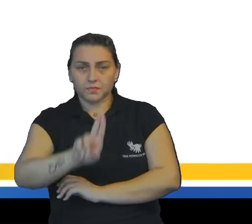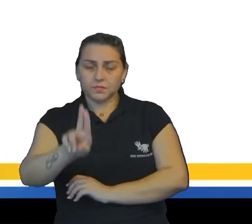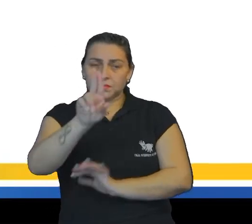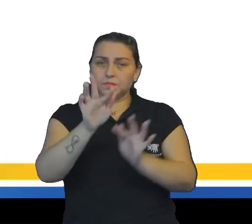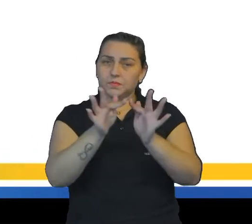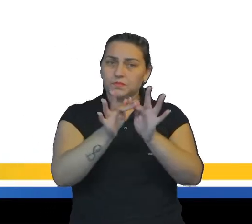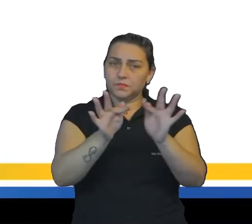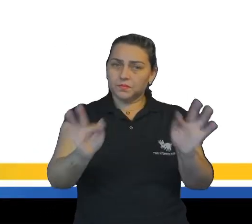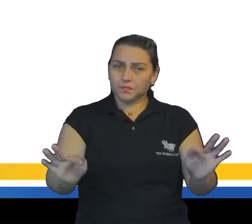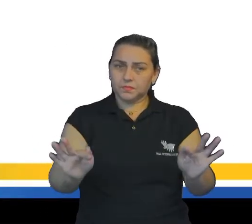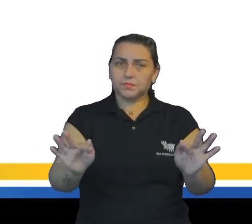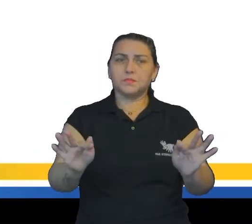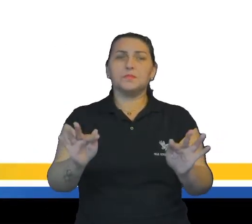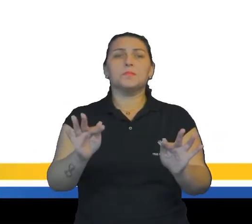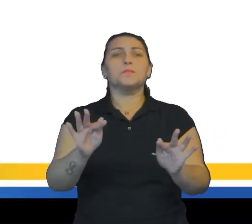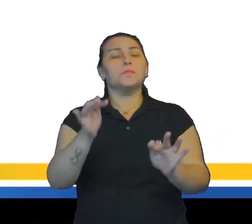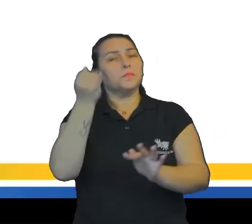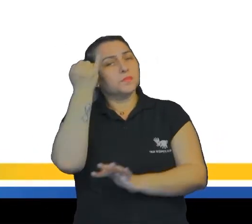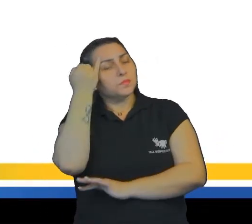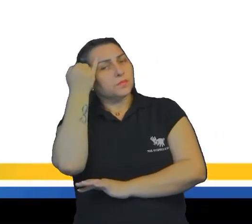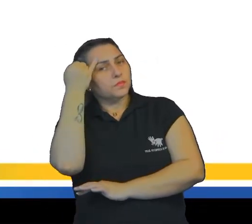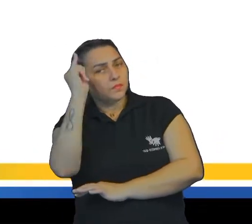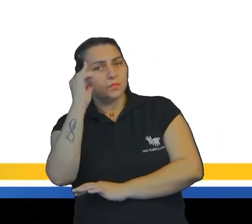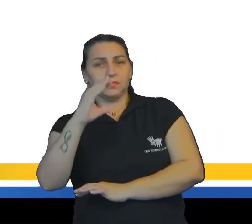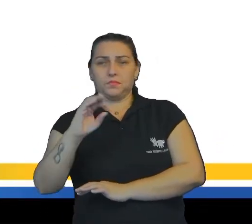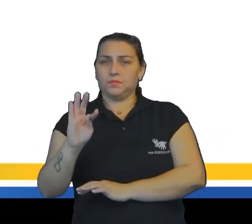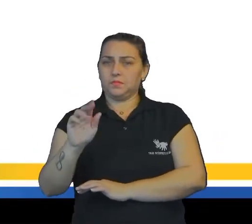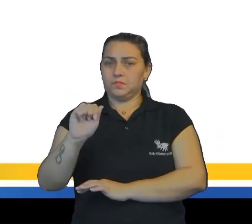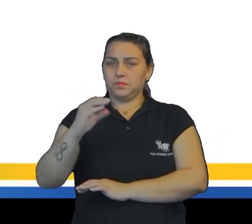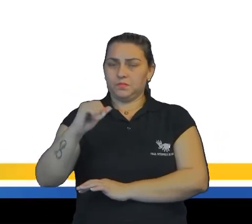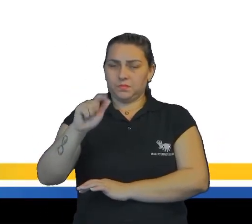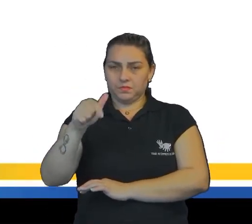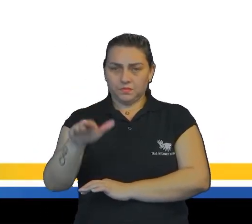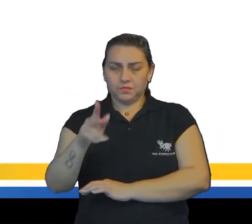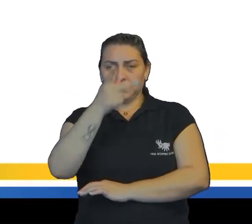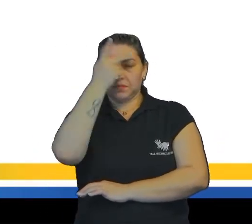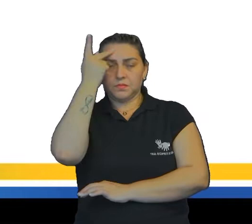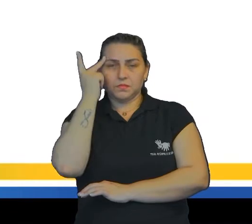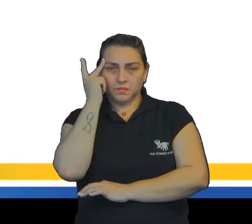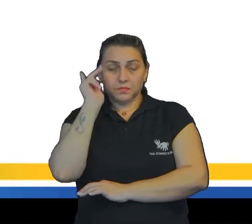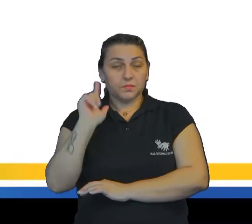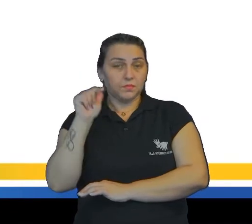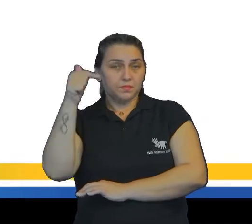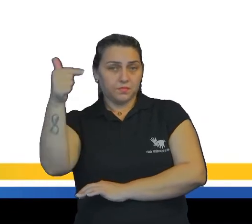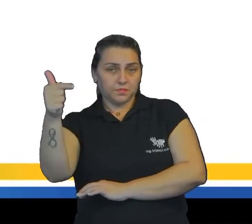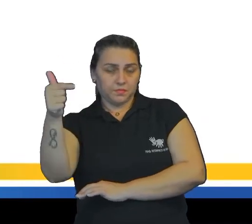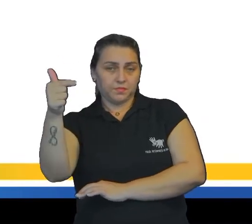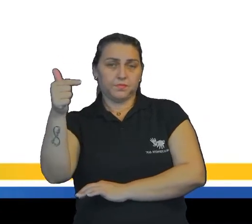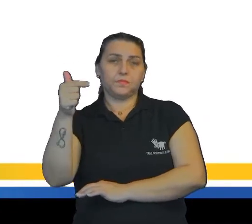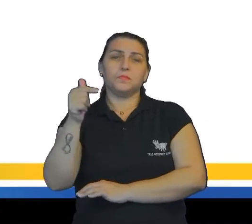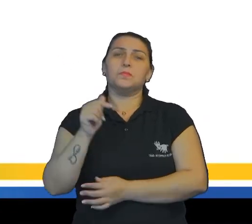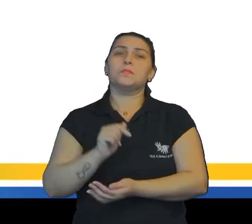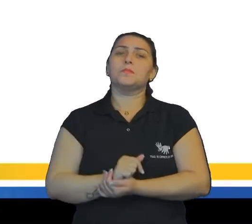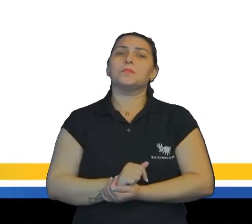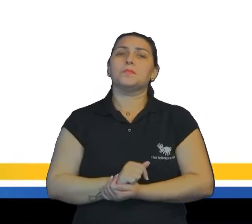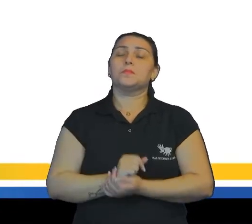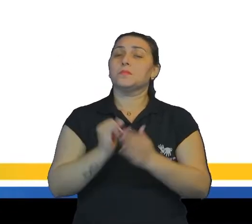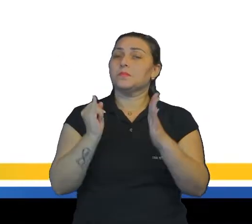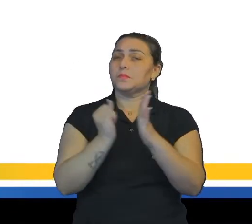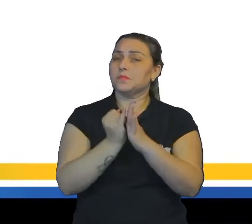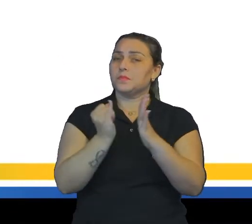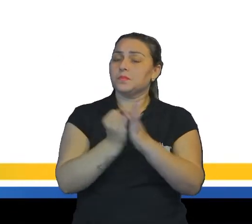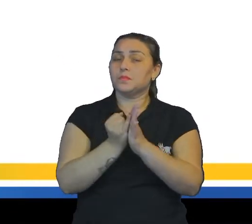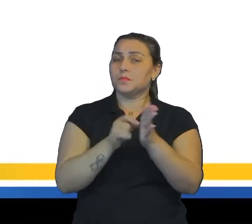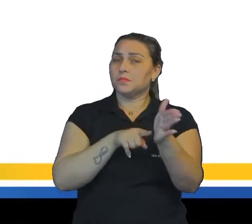uma frase, citação ou ideia e a pessoa, ideia de outra pessoa ou instituição